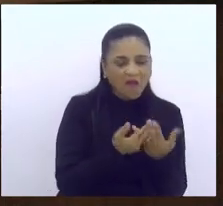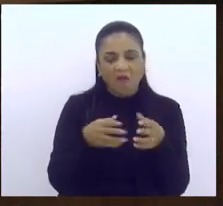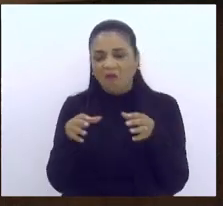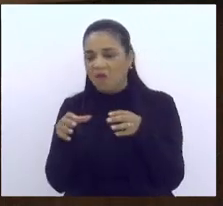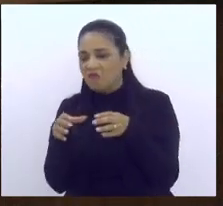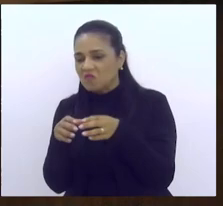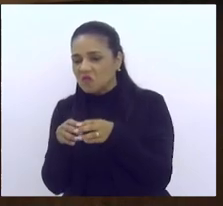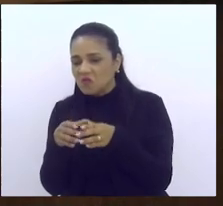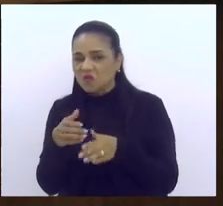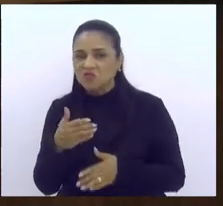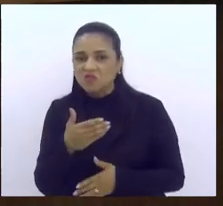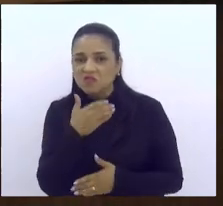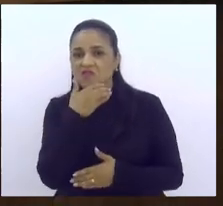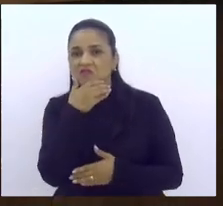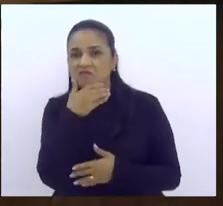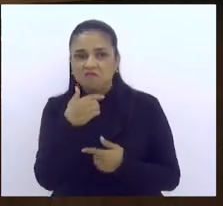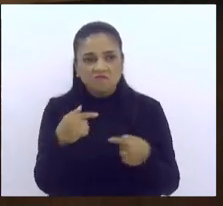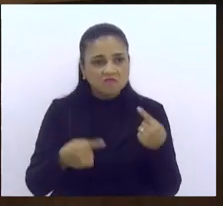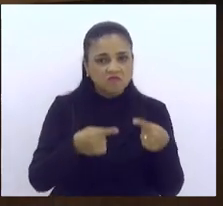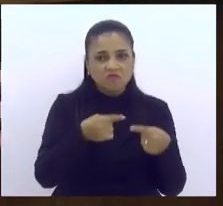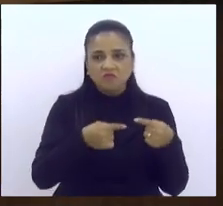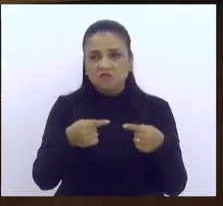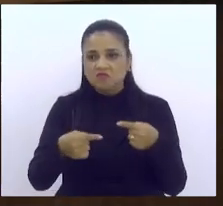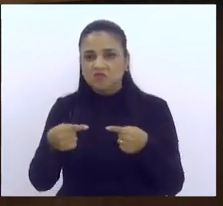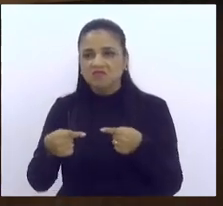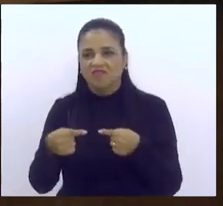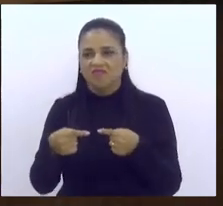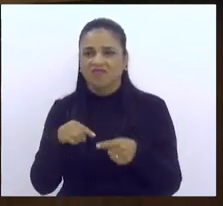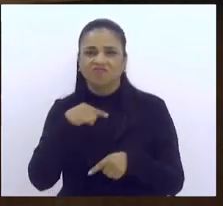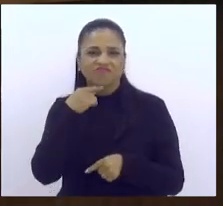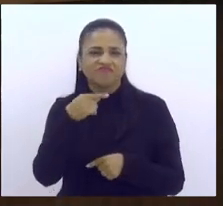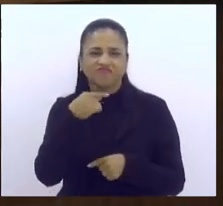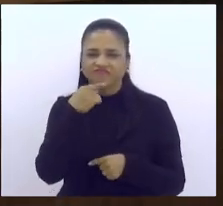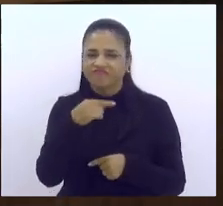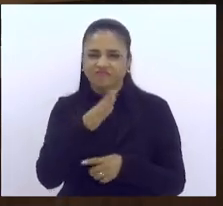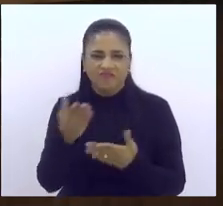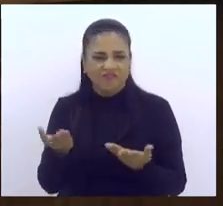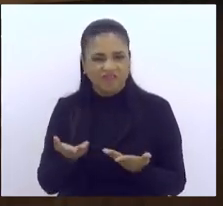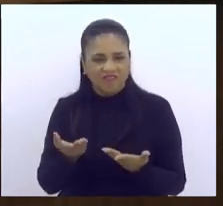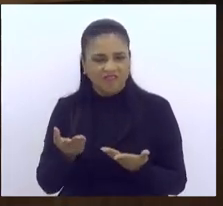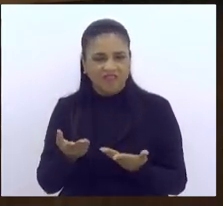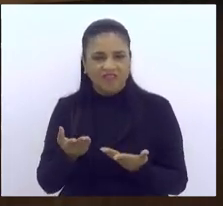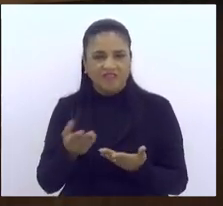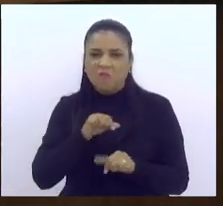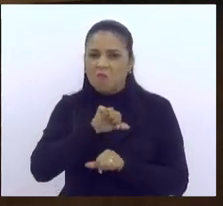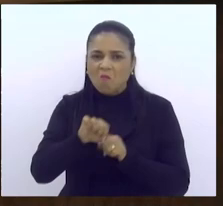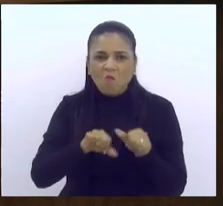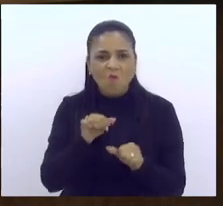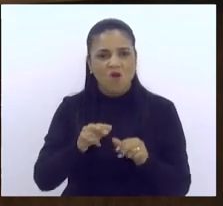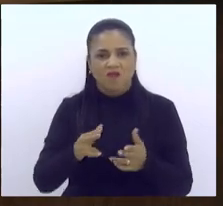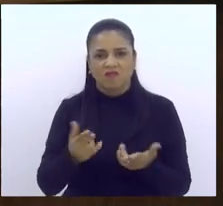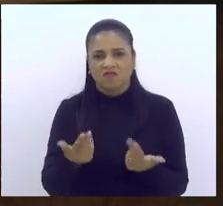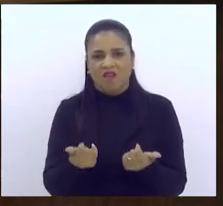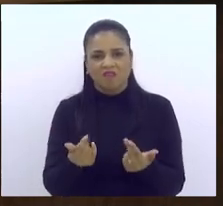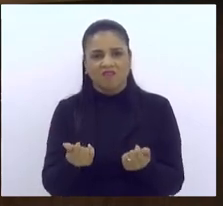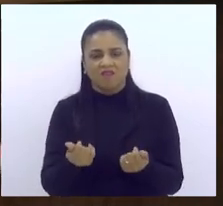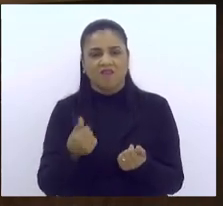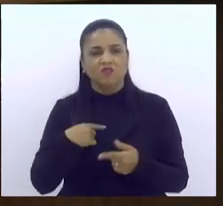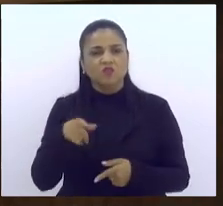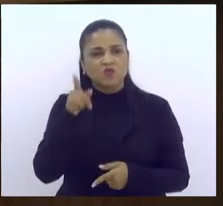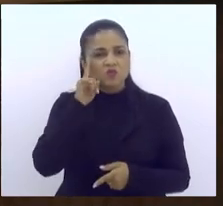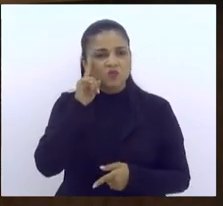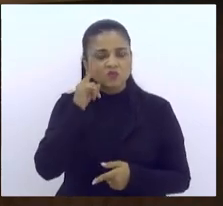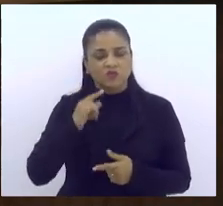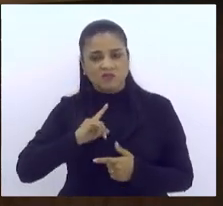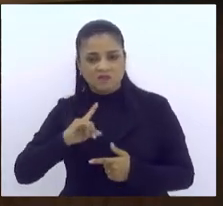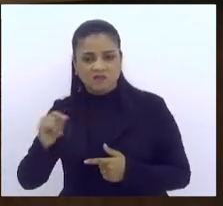comitêzinho de crise, para discutir coisa que é para enxugar gelo, igual a gente tem visto muito, e nada muda. Todo dia o cara sai e não sabe se